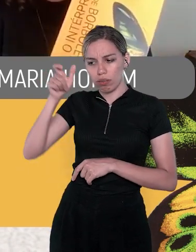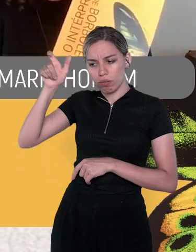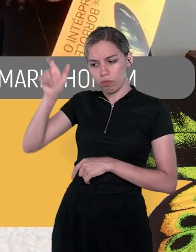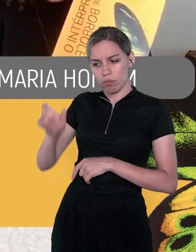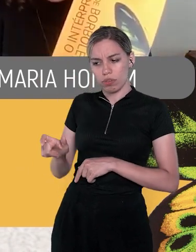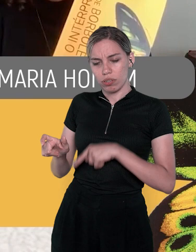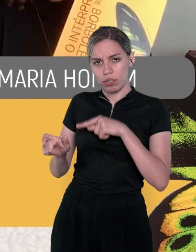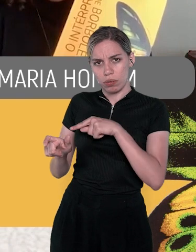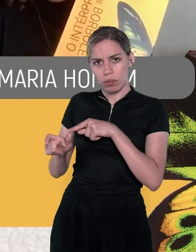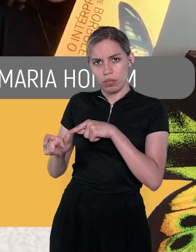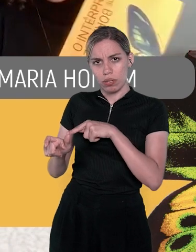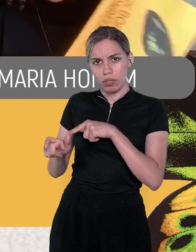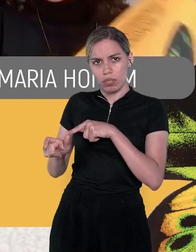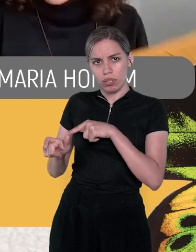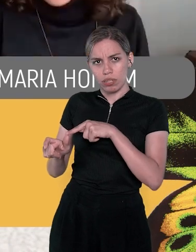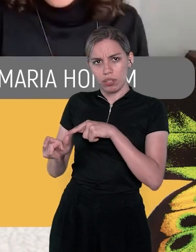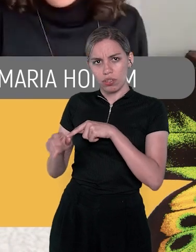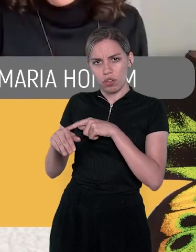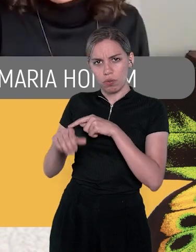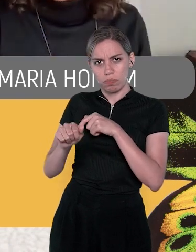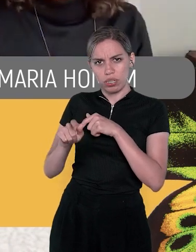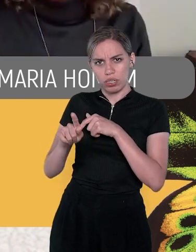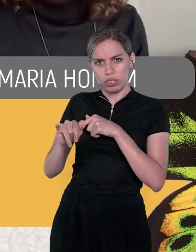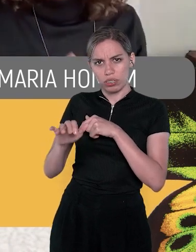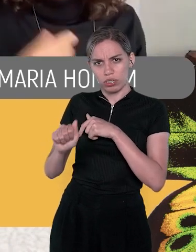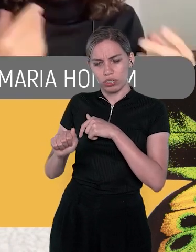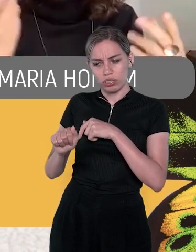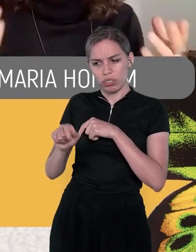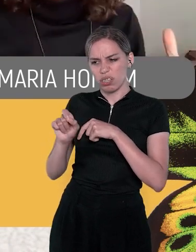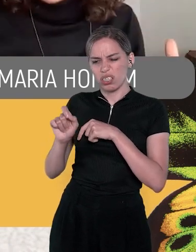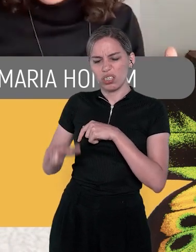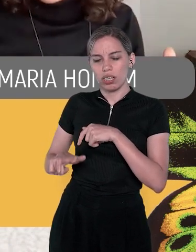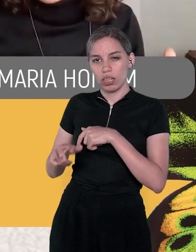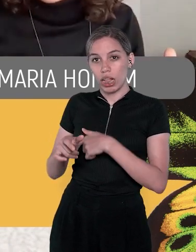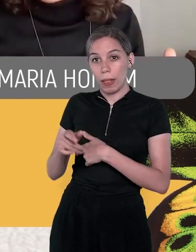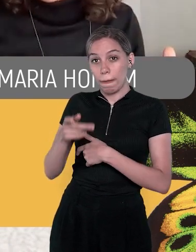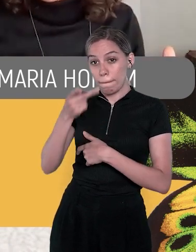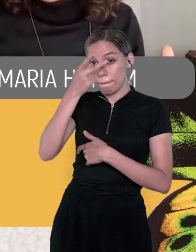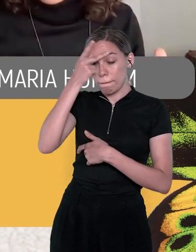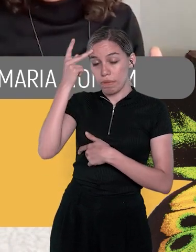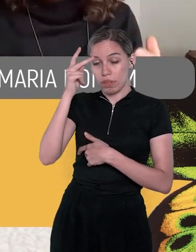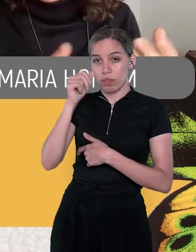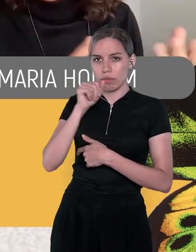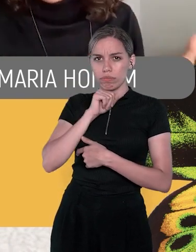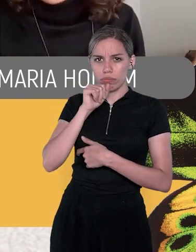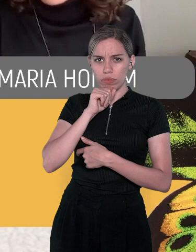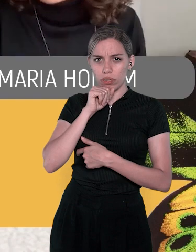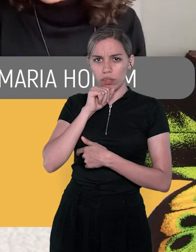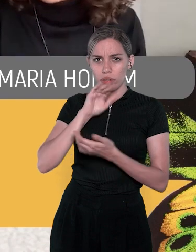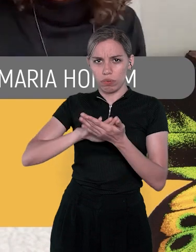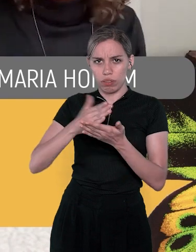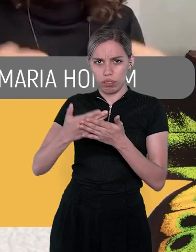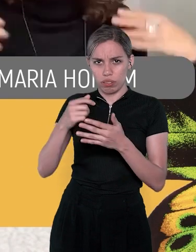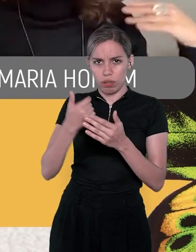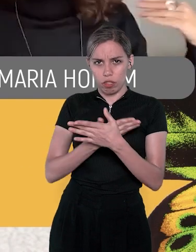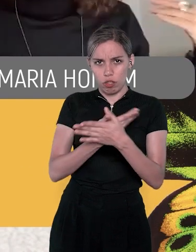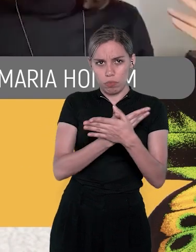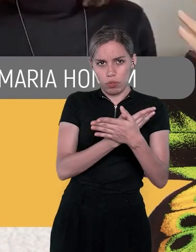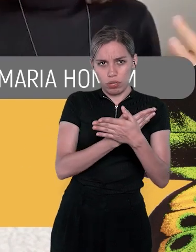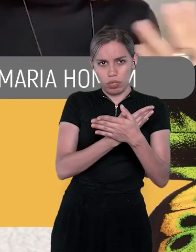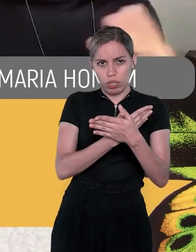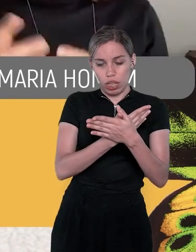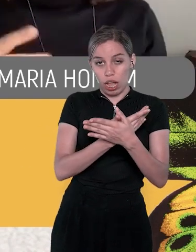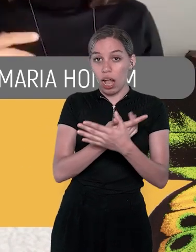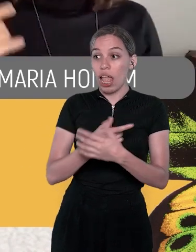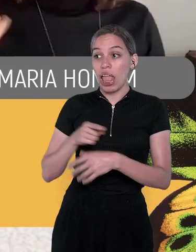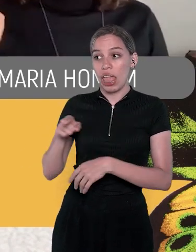personagem magia, que é o maravilhoso velho, que é o intérprete de borboletas,